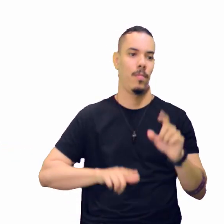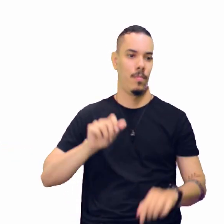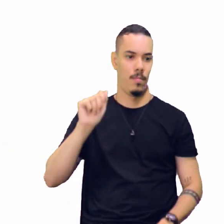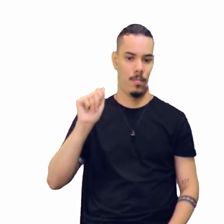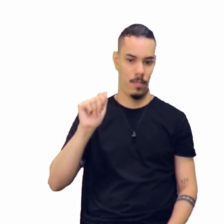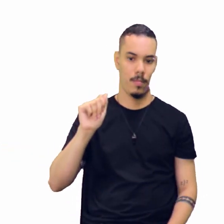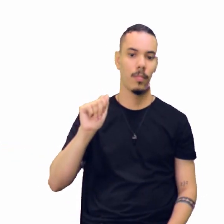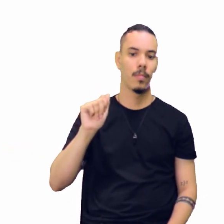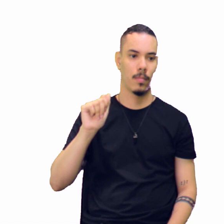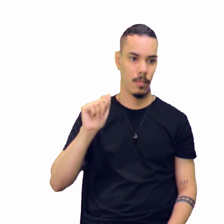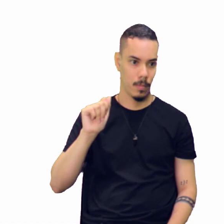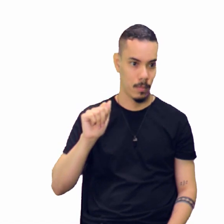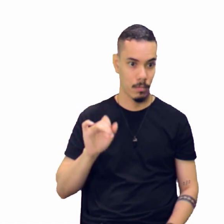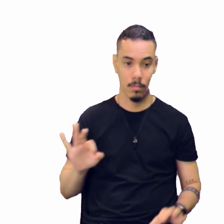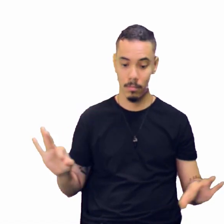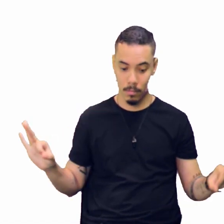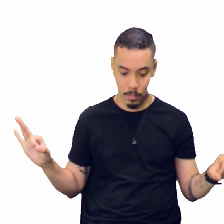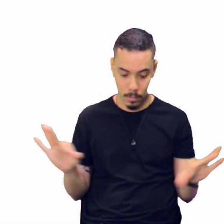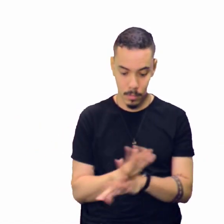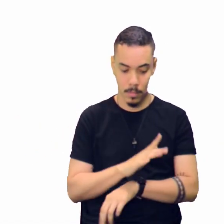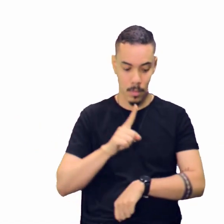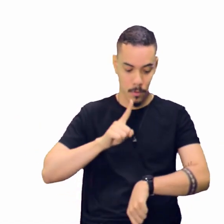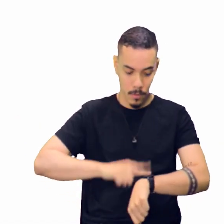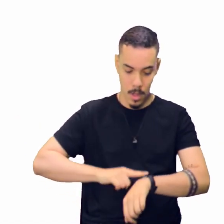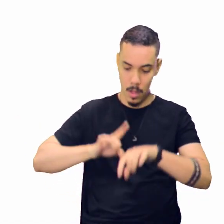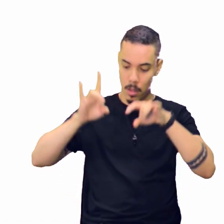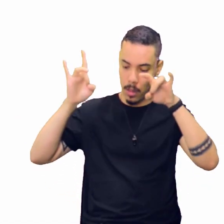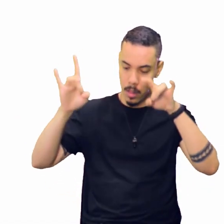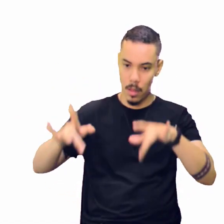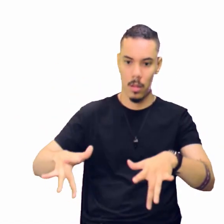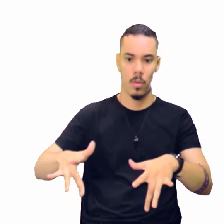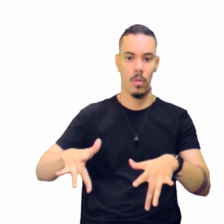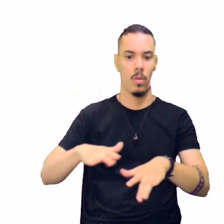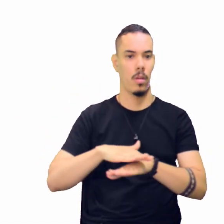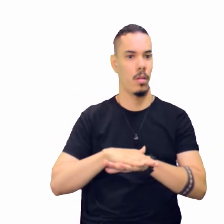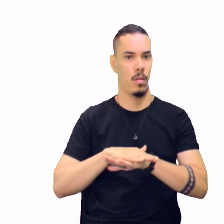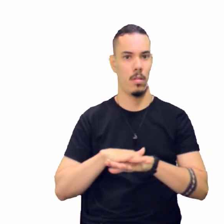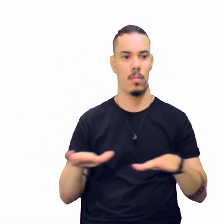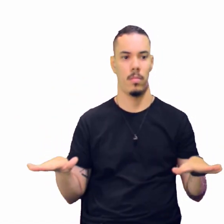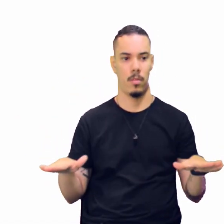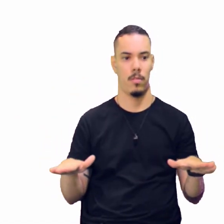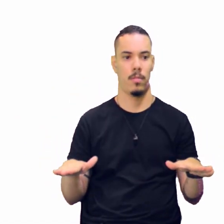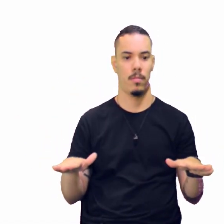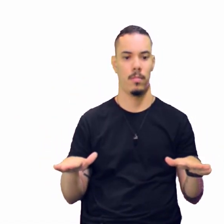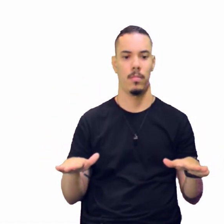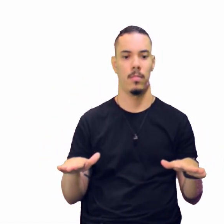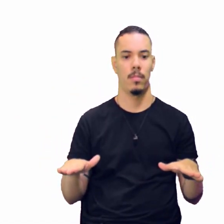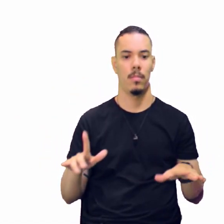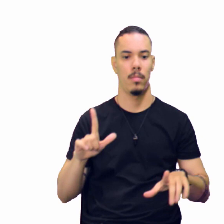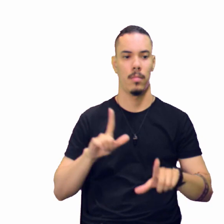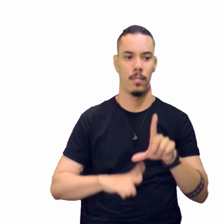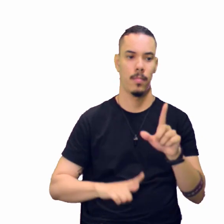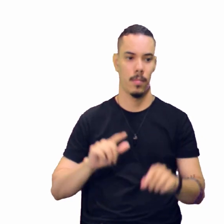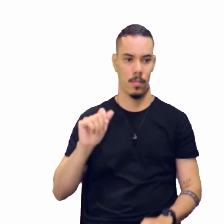só, totalmente concluída. Beleza? Gabarito, letra